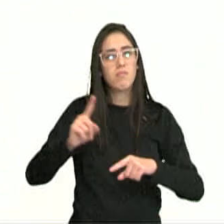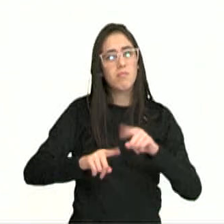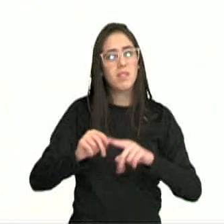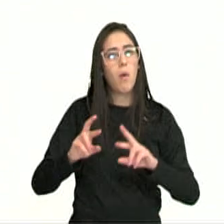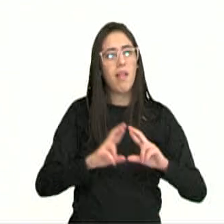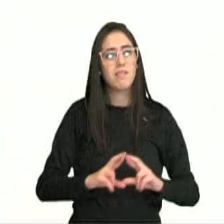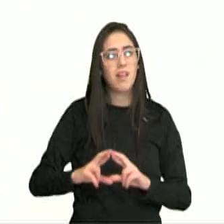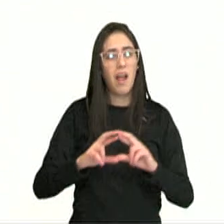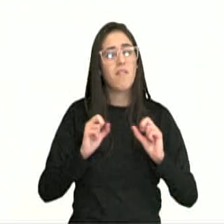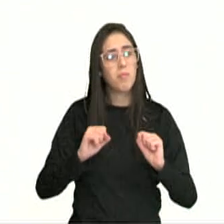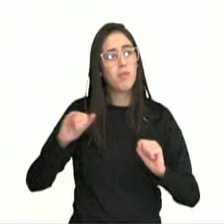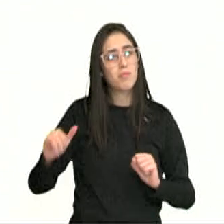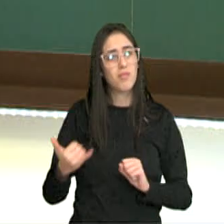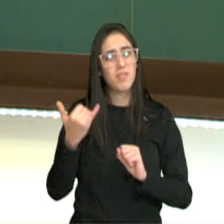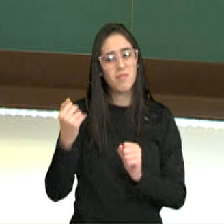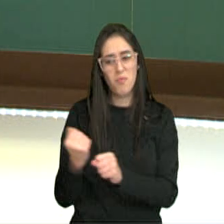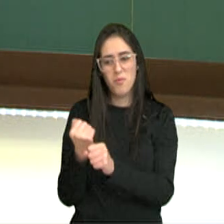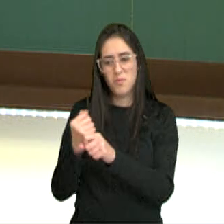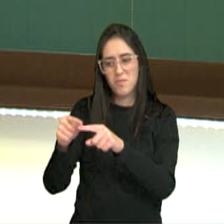quiser fazer uma maquete bem legal.